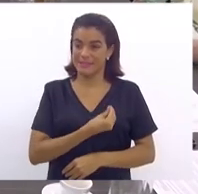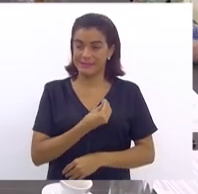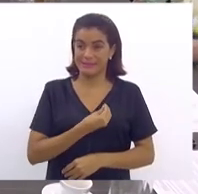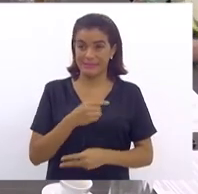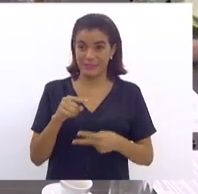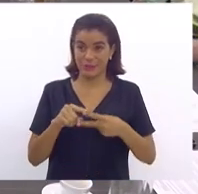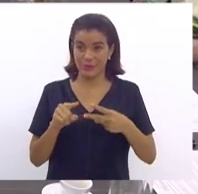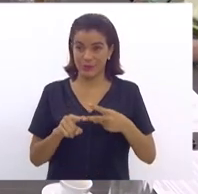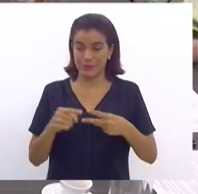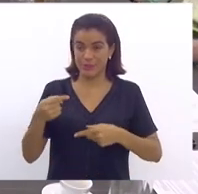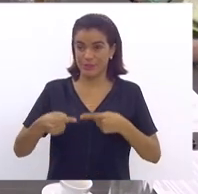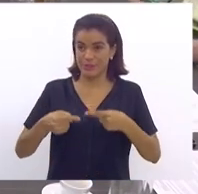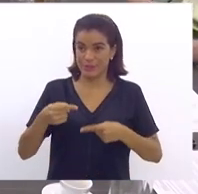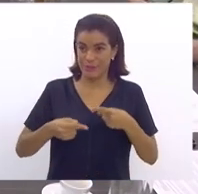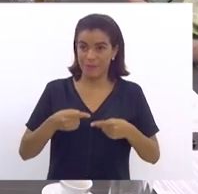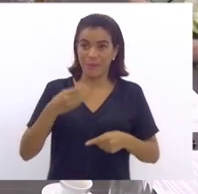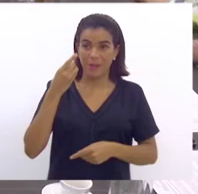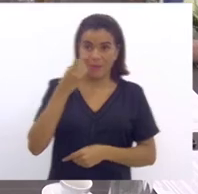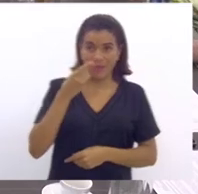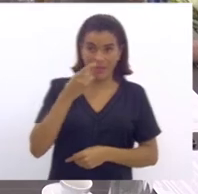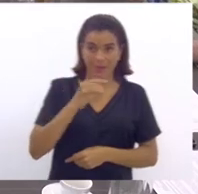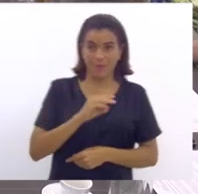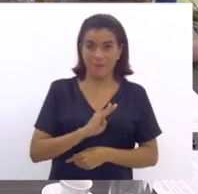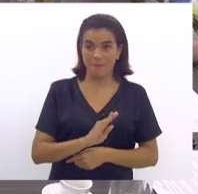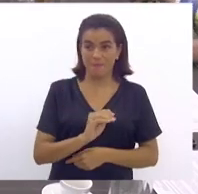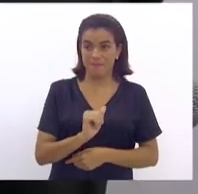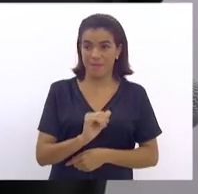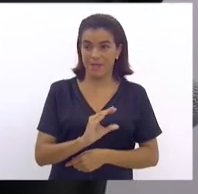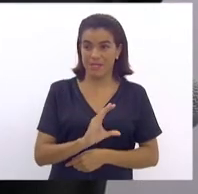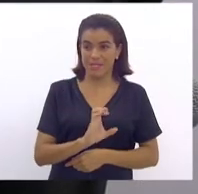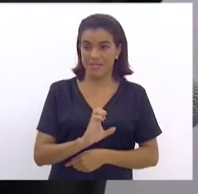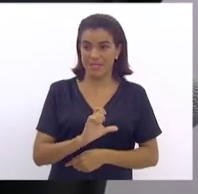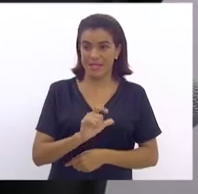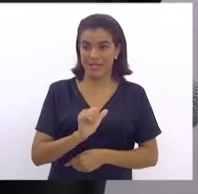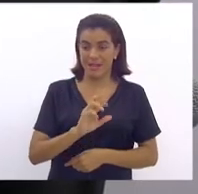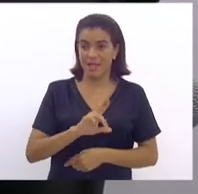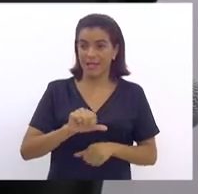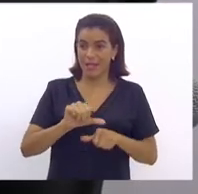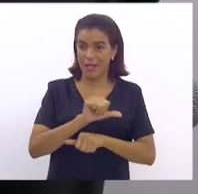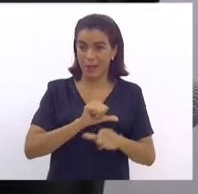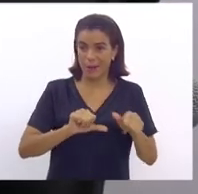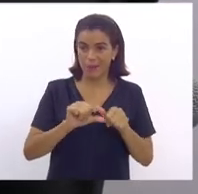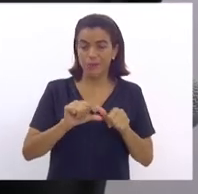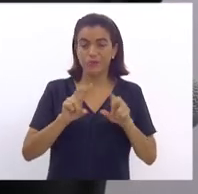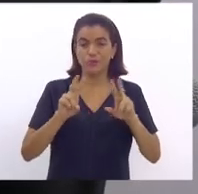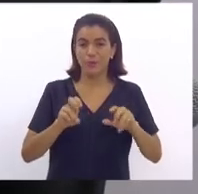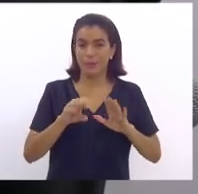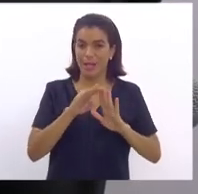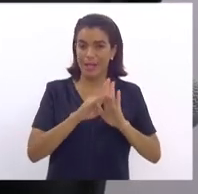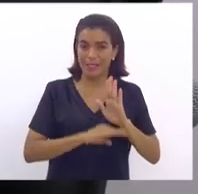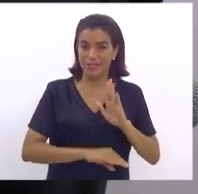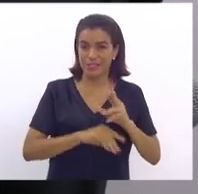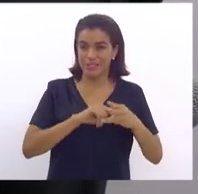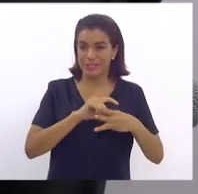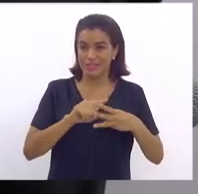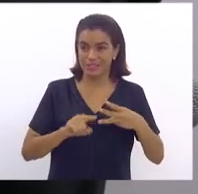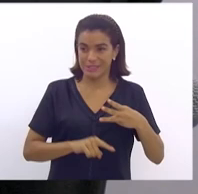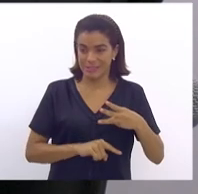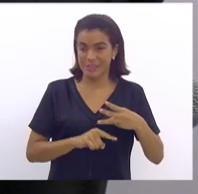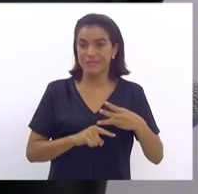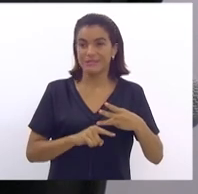gente está discutindo. O projeto do deputado Bacelar, ele não faz alteração sobre lista tríplice ou nada desse tipo.